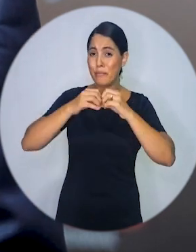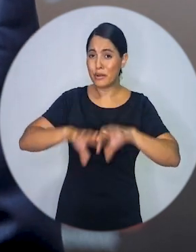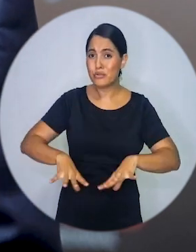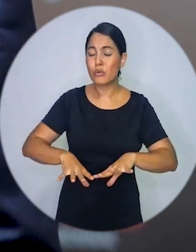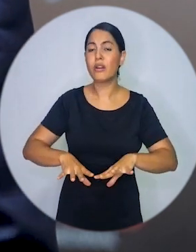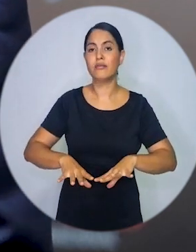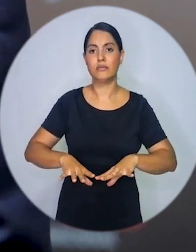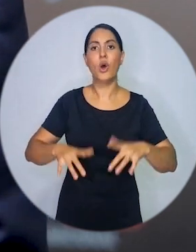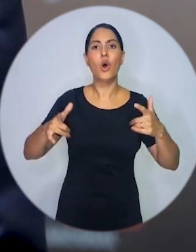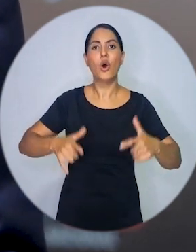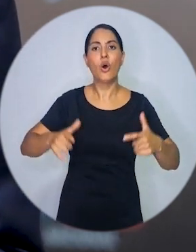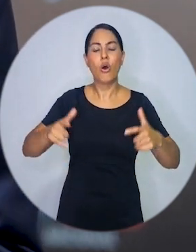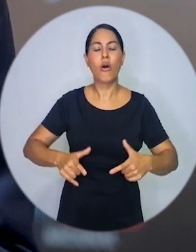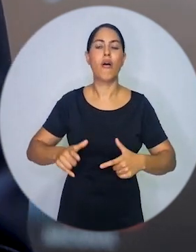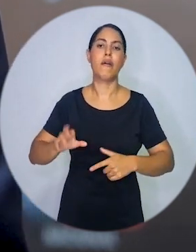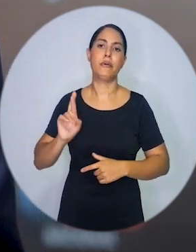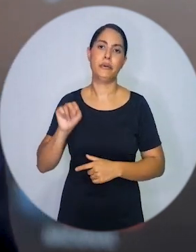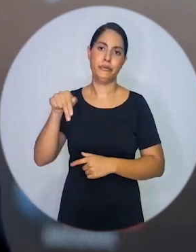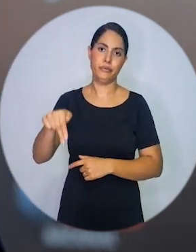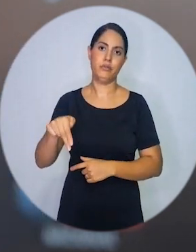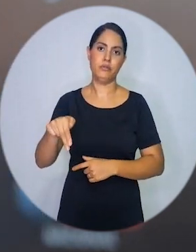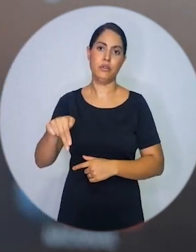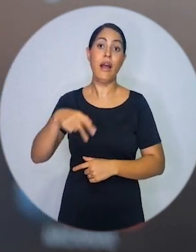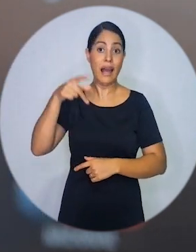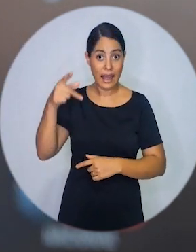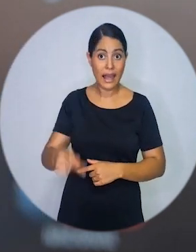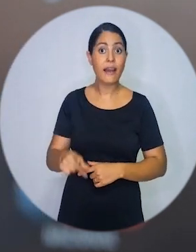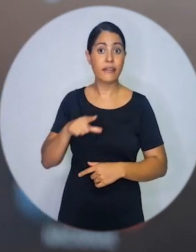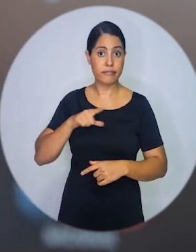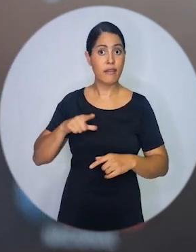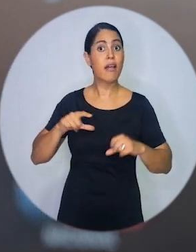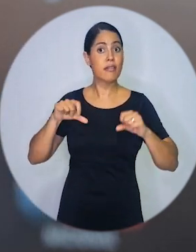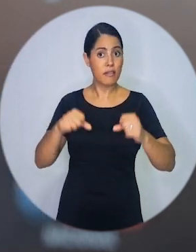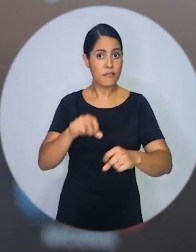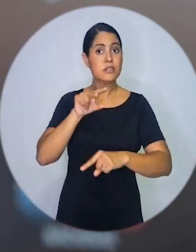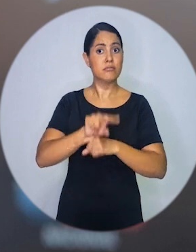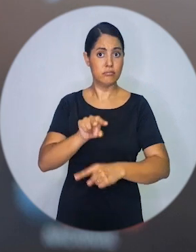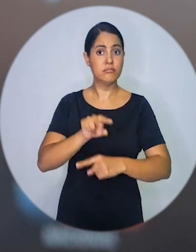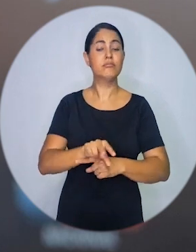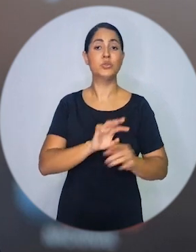seus direitos violados, bem defendidos no Rio Grande do Norte. Nós temos